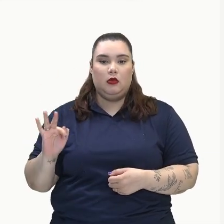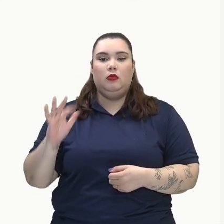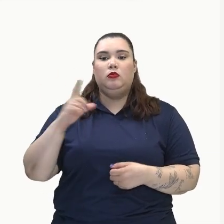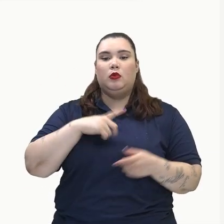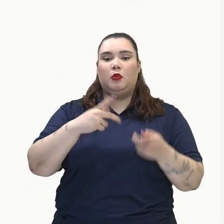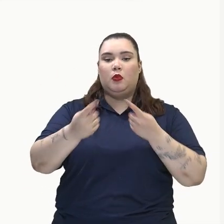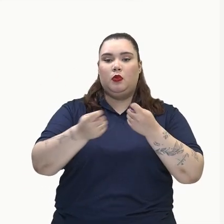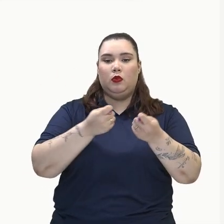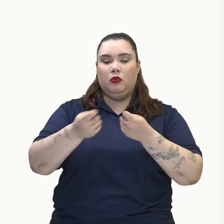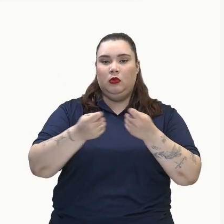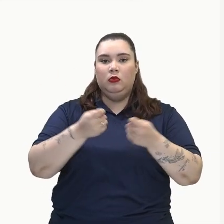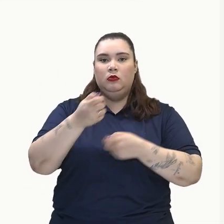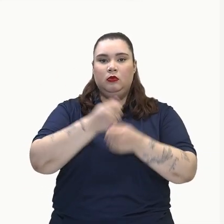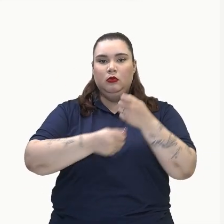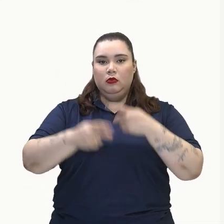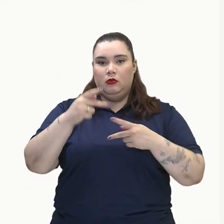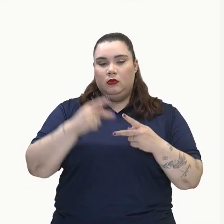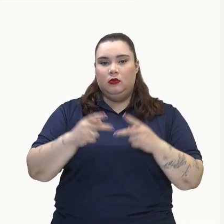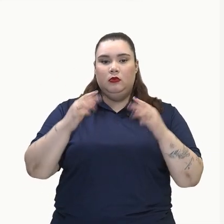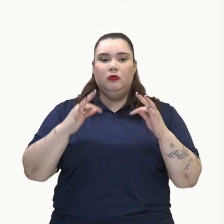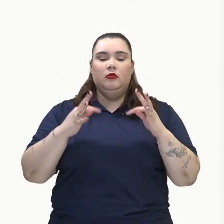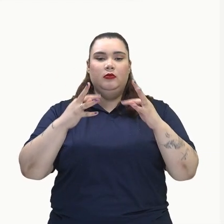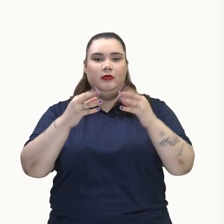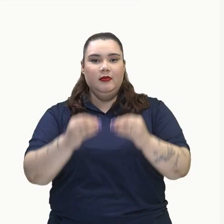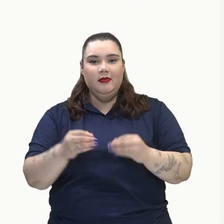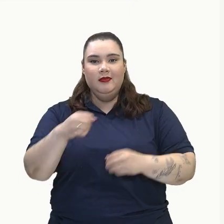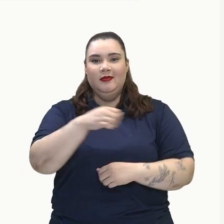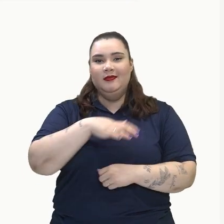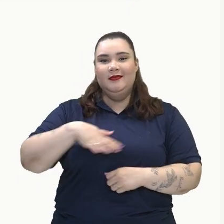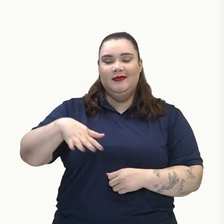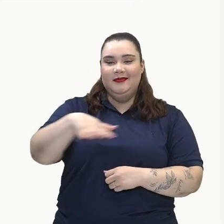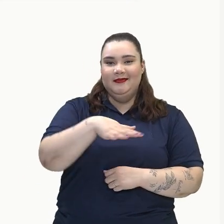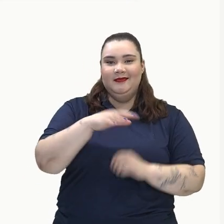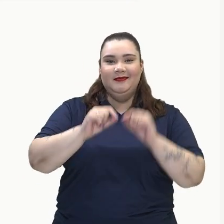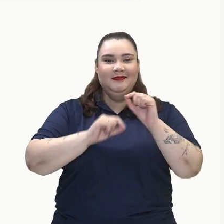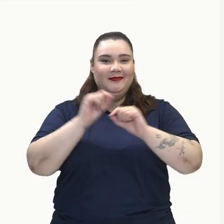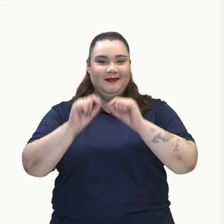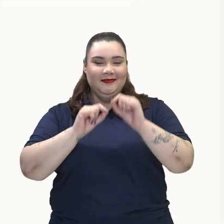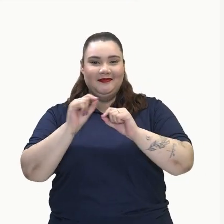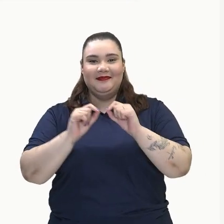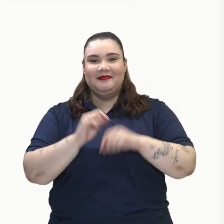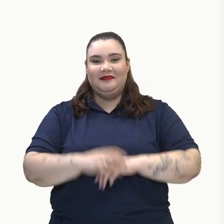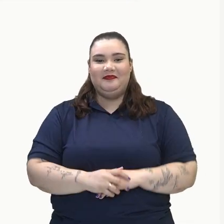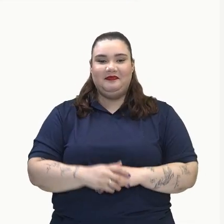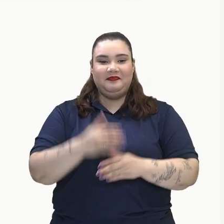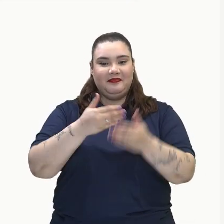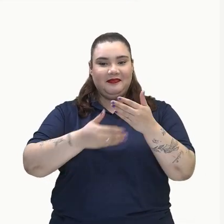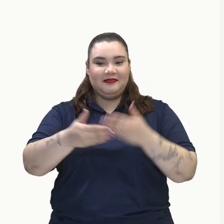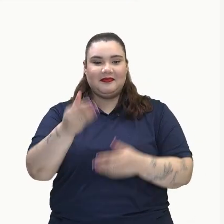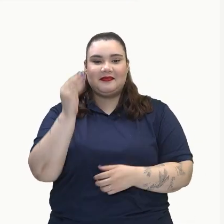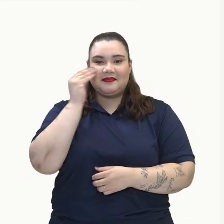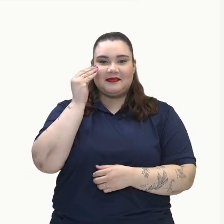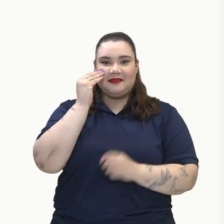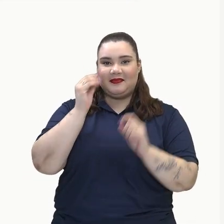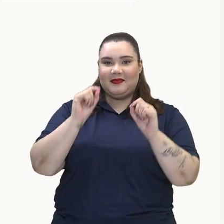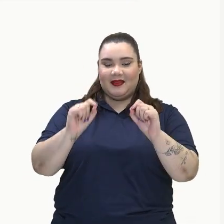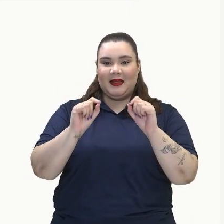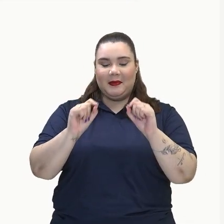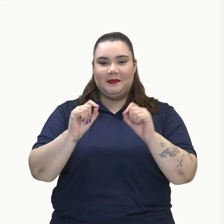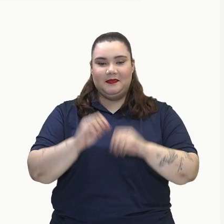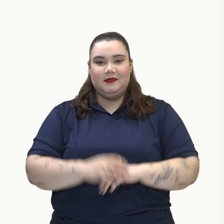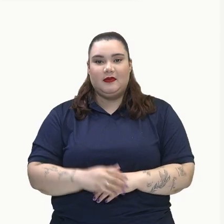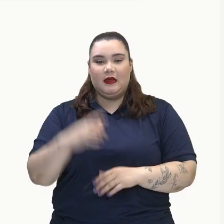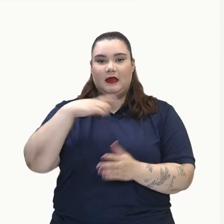comandando, administrando, gerindo essas áreas. O que é importante colocar, que a gente vai ver mais para frente, é que existe, por exemplo, o